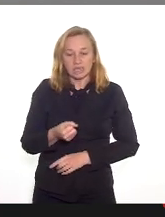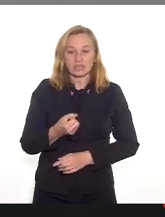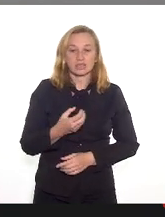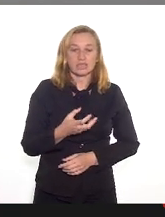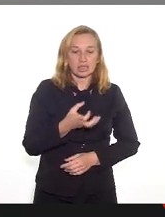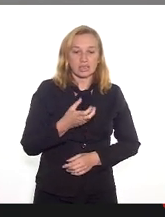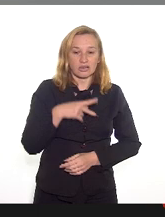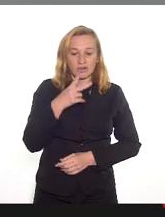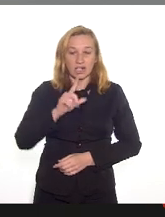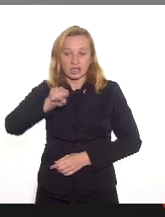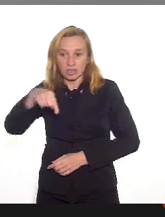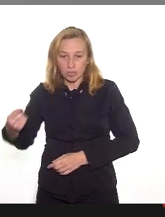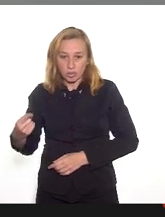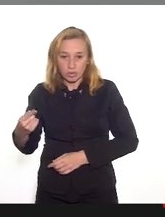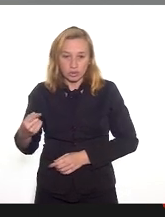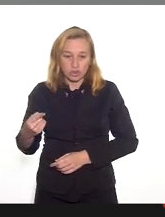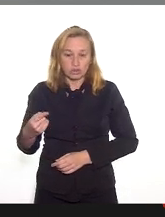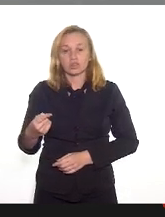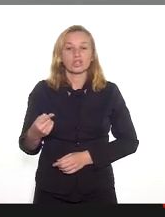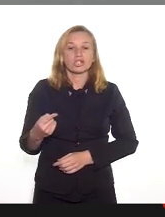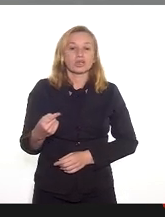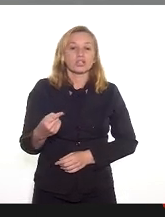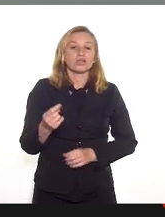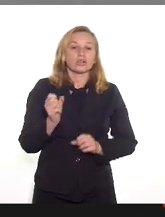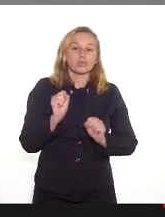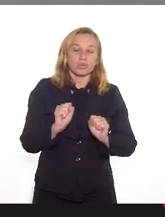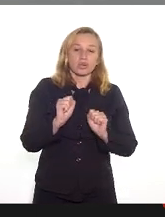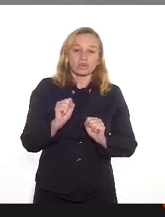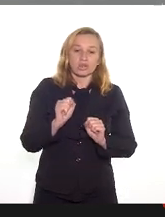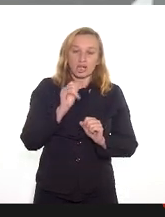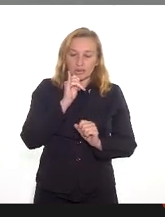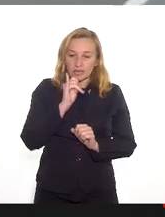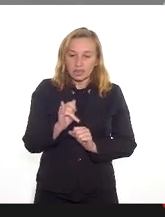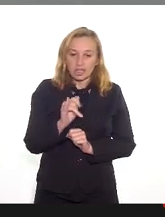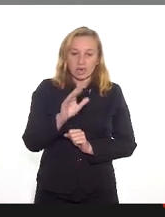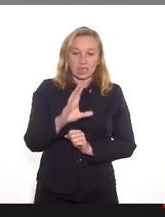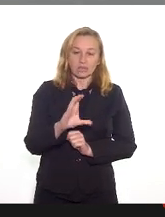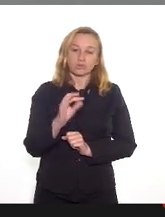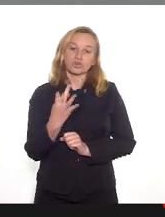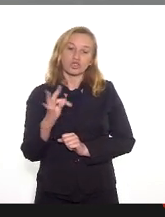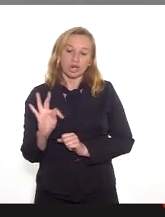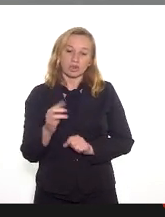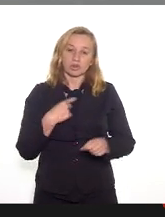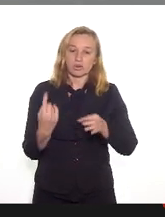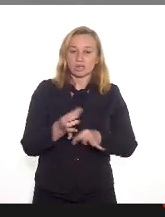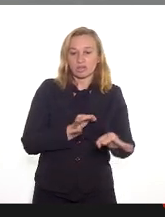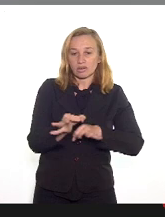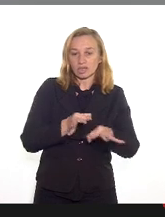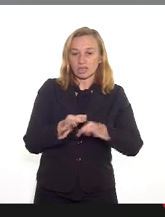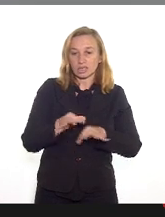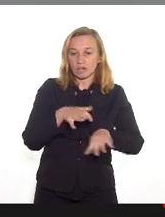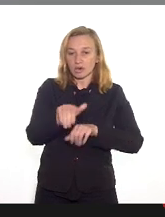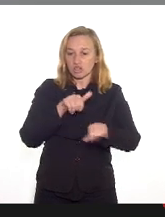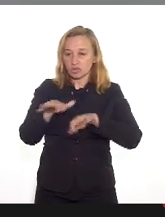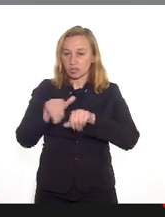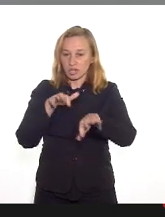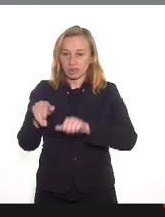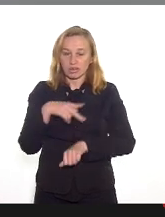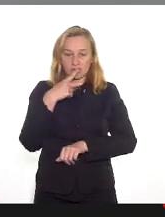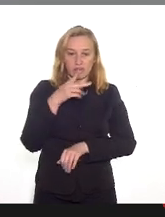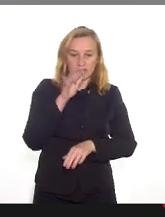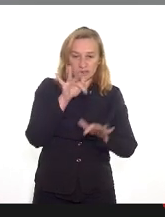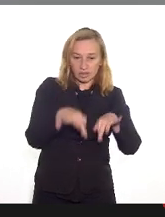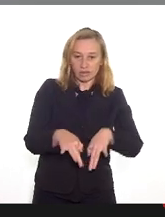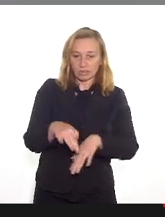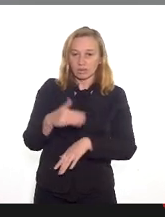intervenções depois dos nossos expositores, que se manifestem no chat, para que a gente possa se organizar depois para fazer as chamadas para as contribuições. É